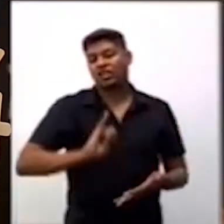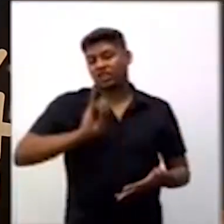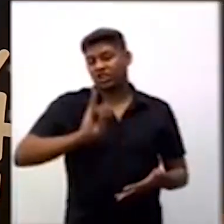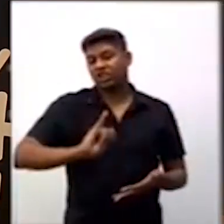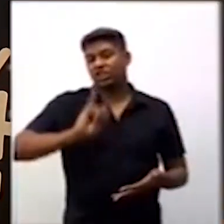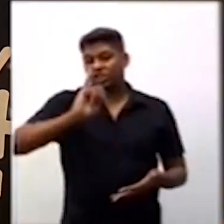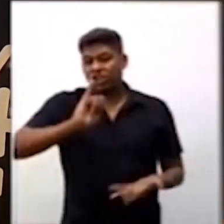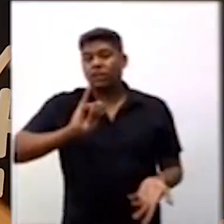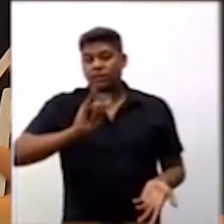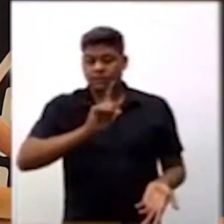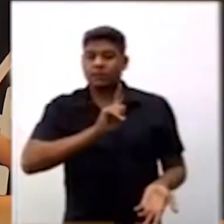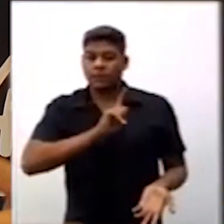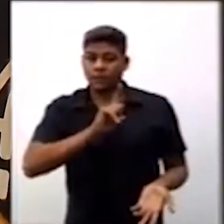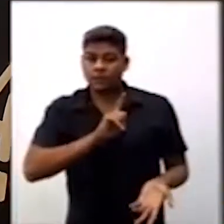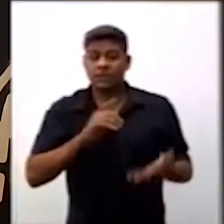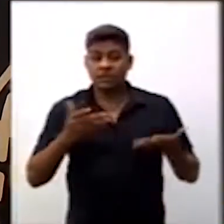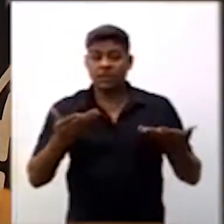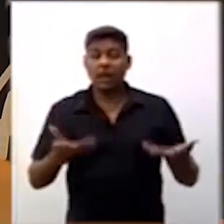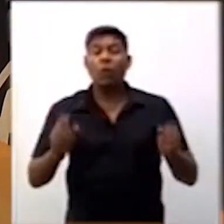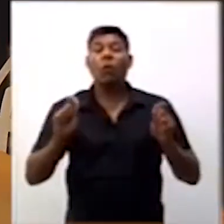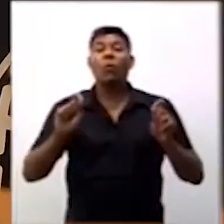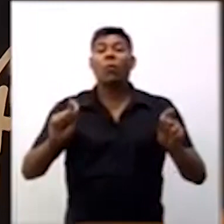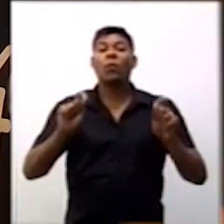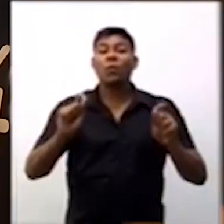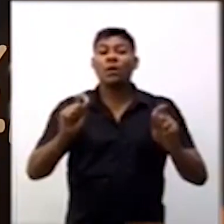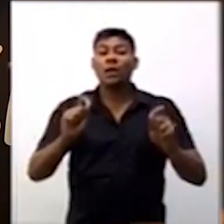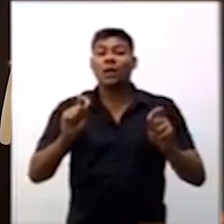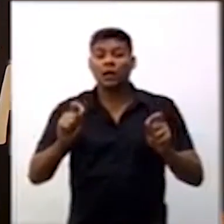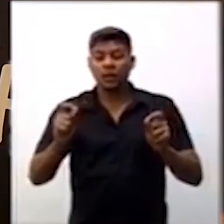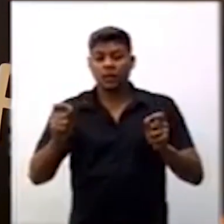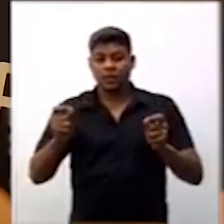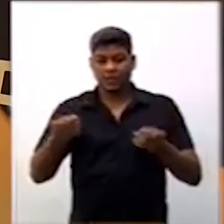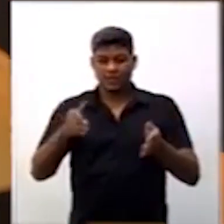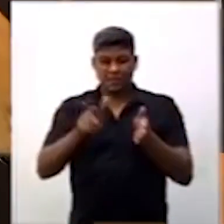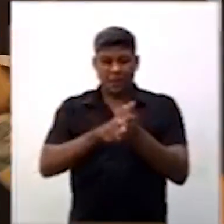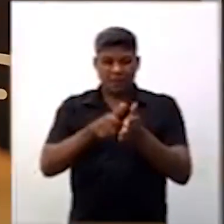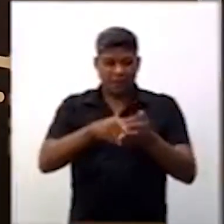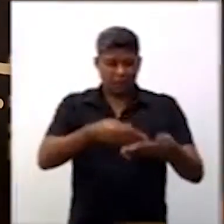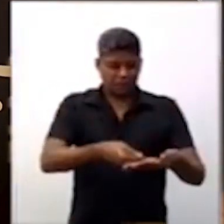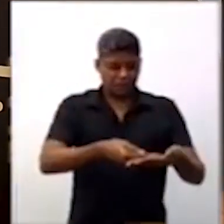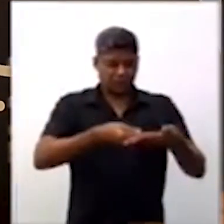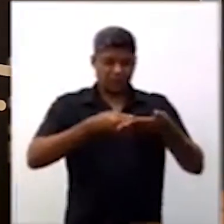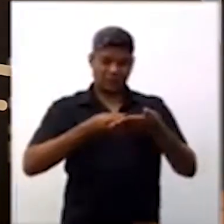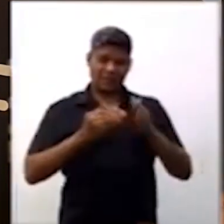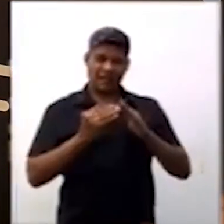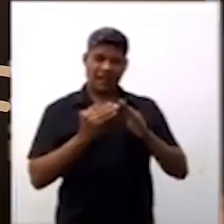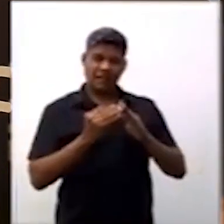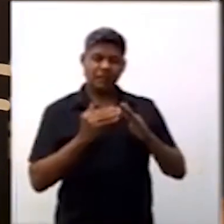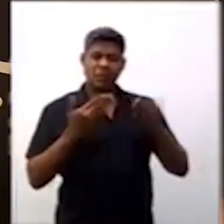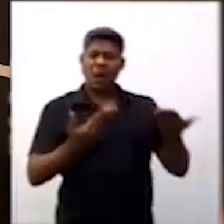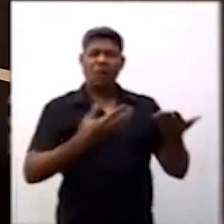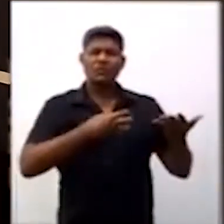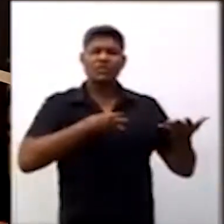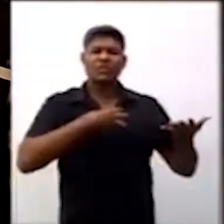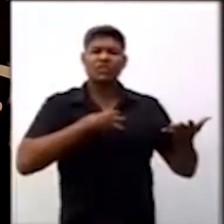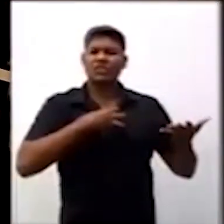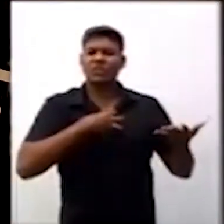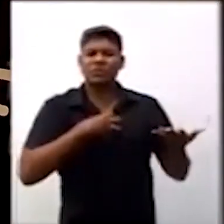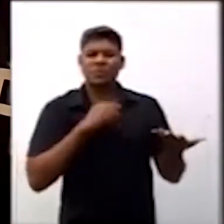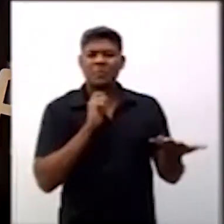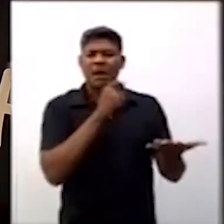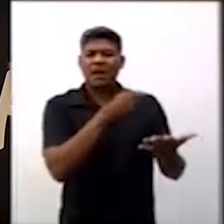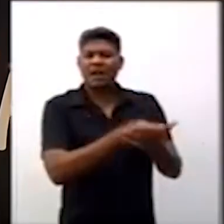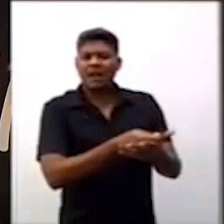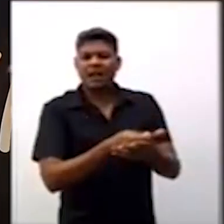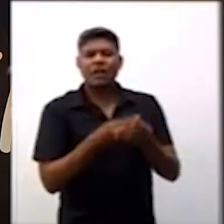a pagar. Então, o que é que a gente recebe em casa, o que é o significado dessa conta e o que é que isso tem